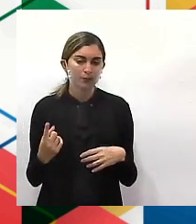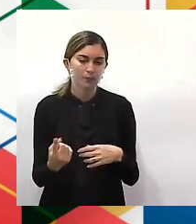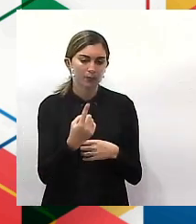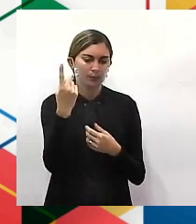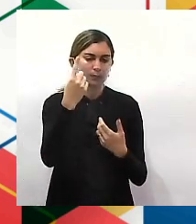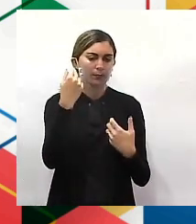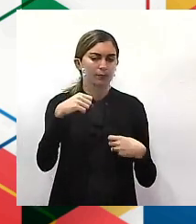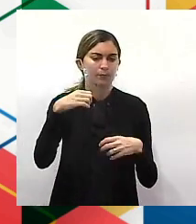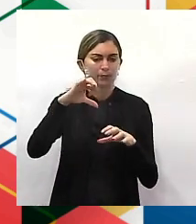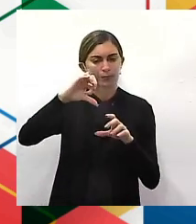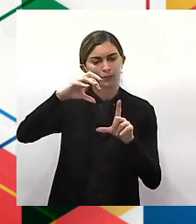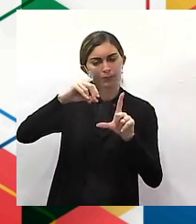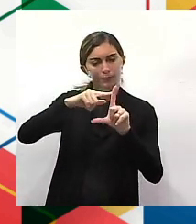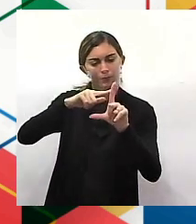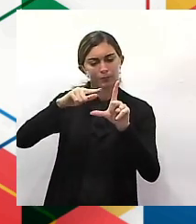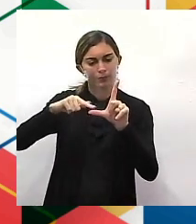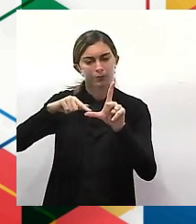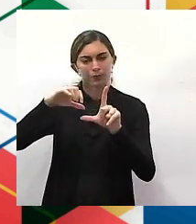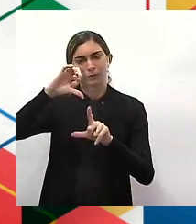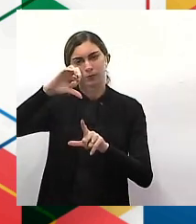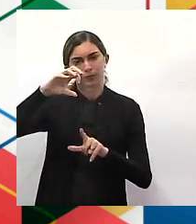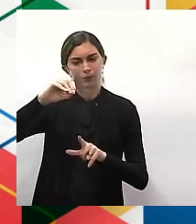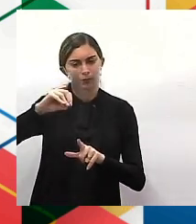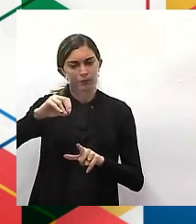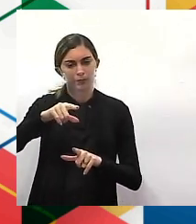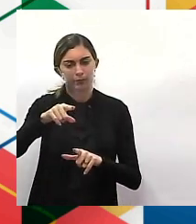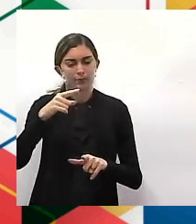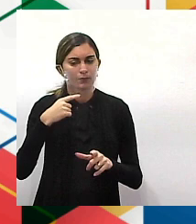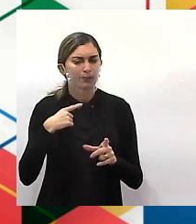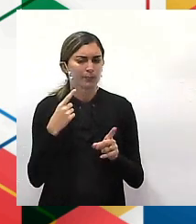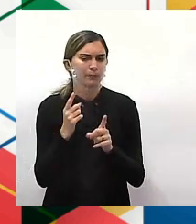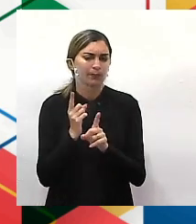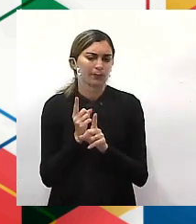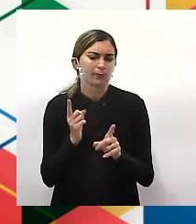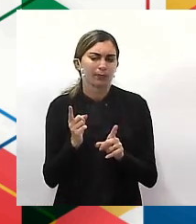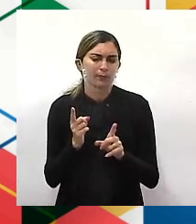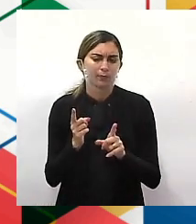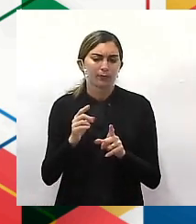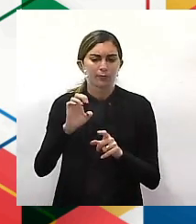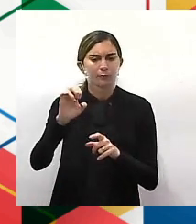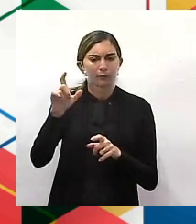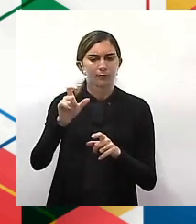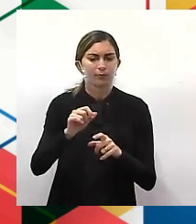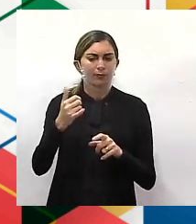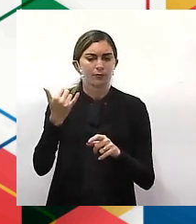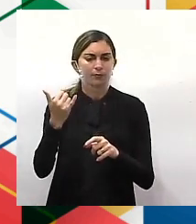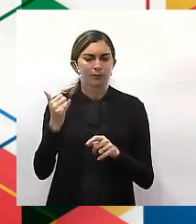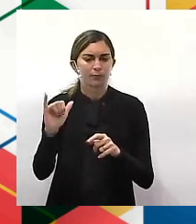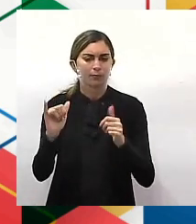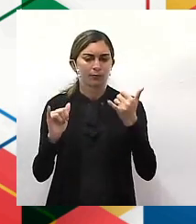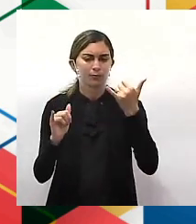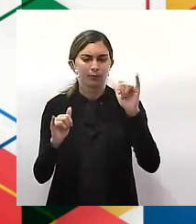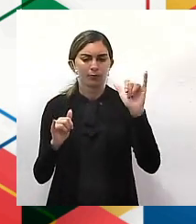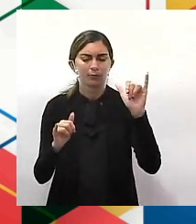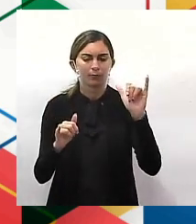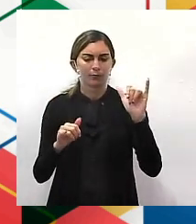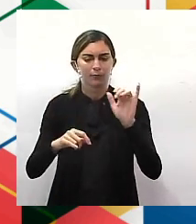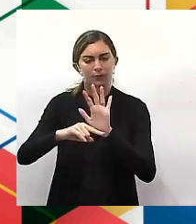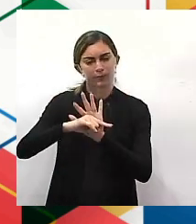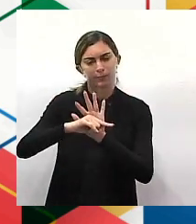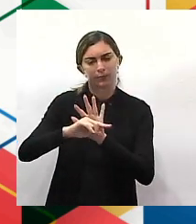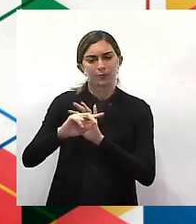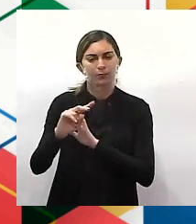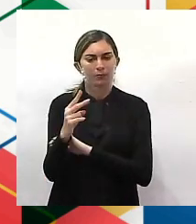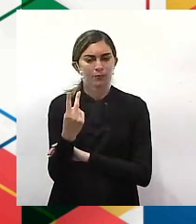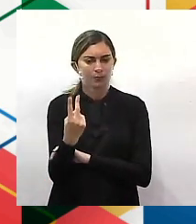formar 90 graus com a base e nesse caso aqui, ó, coincide com o eixo Y. Então, vai de menos